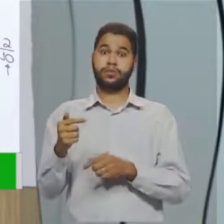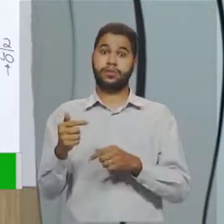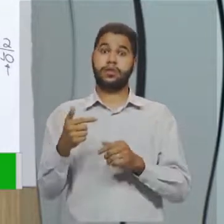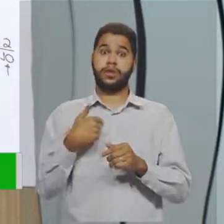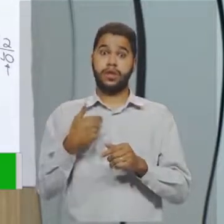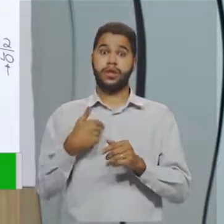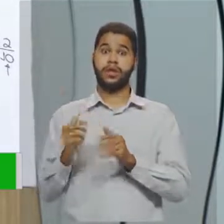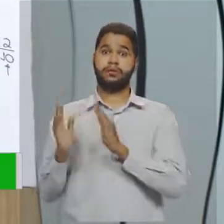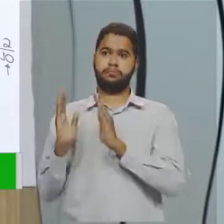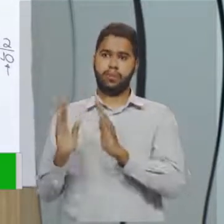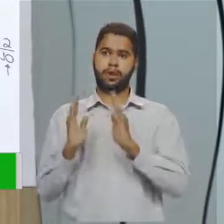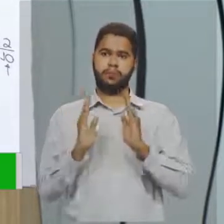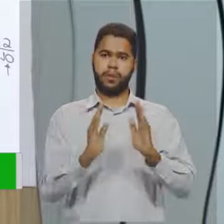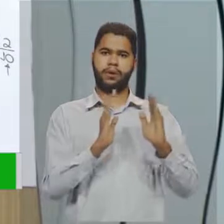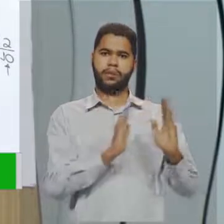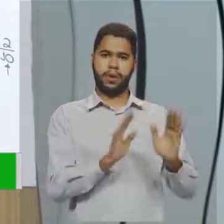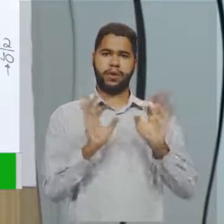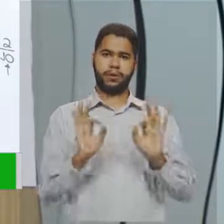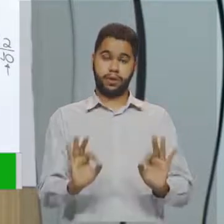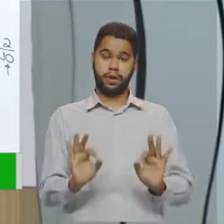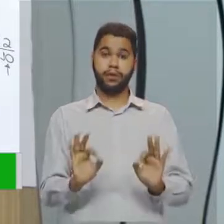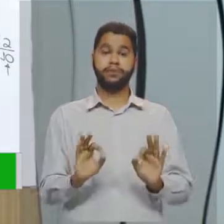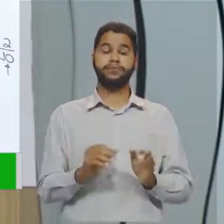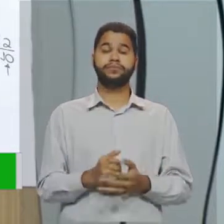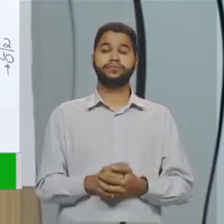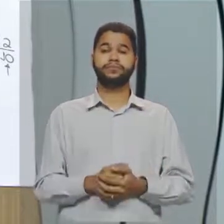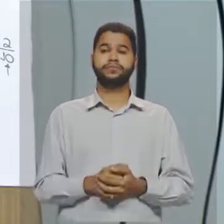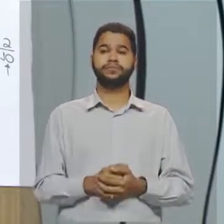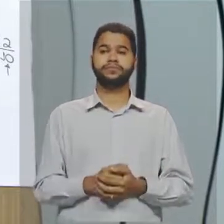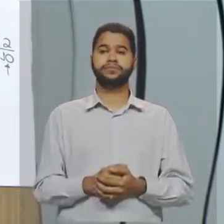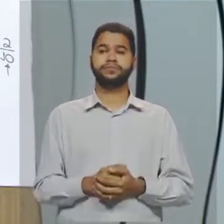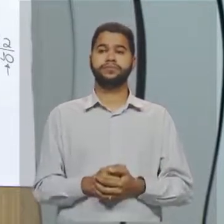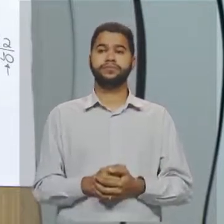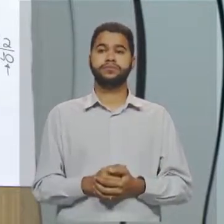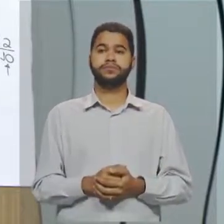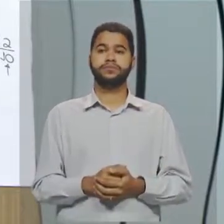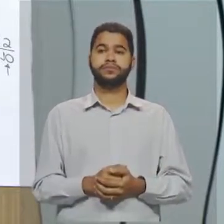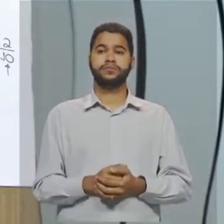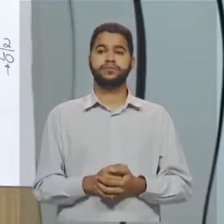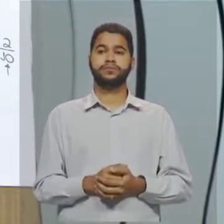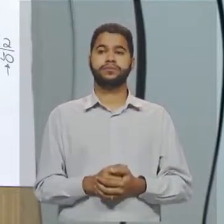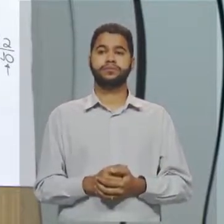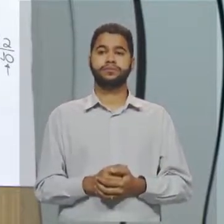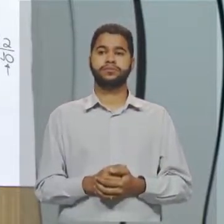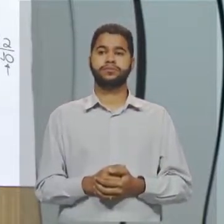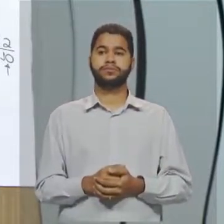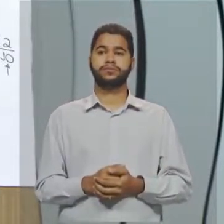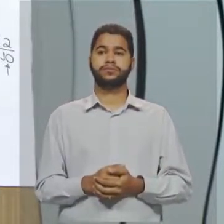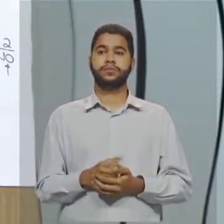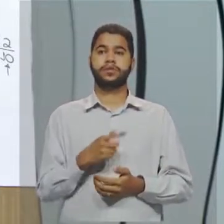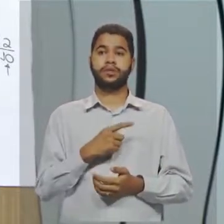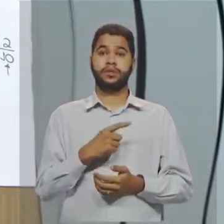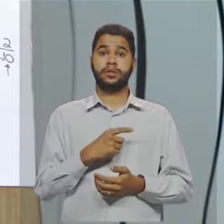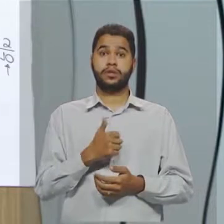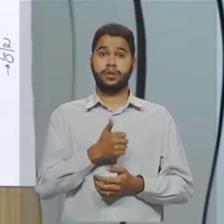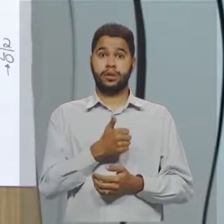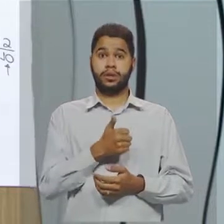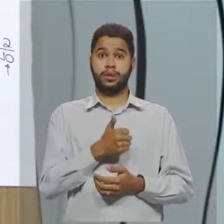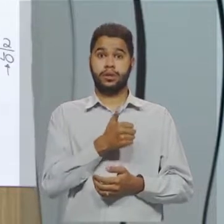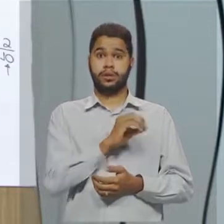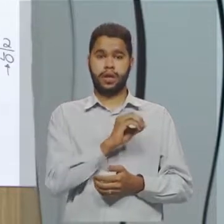atento a isso também. Esses valores aqui que a gente vai precisar dos termos centrais, né? Se aqui tem 10